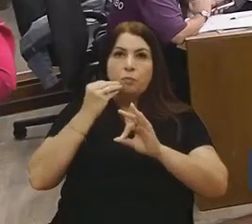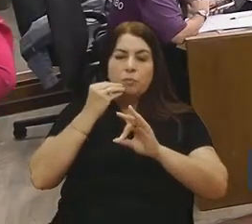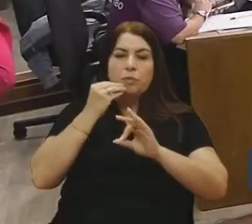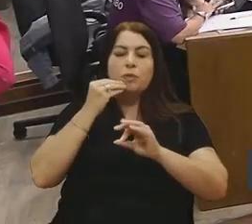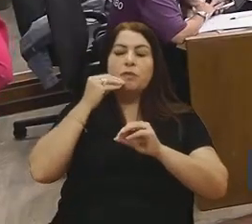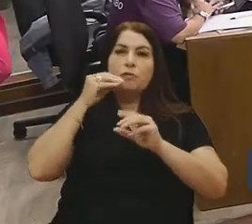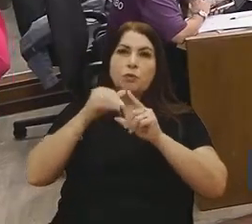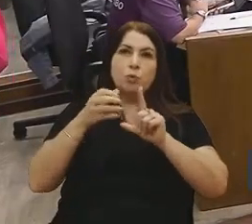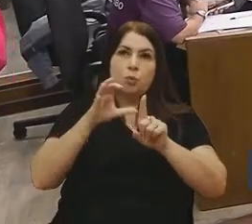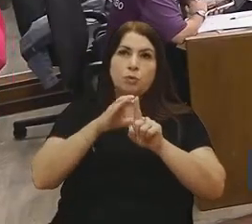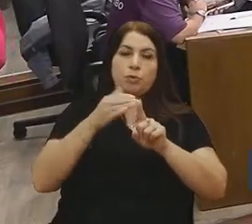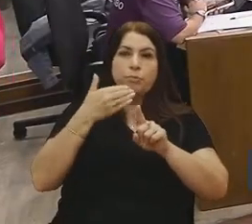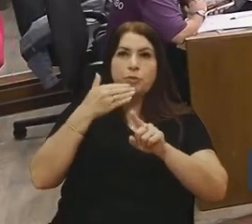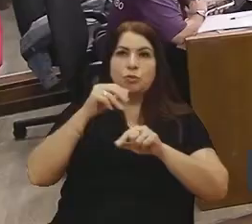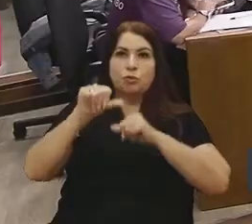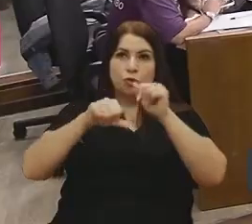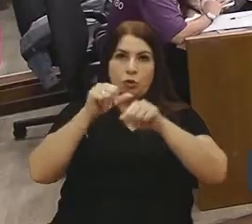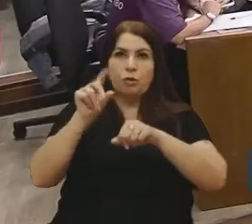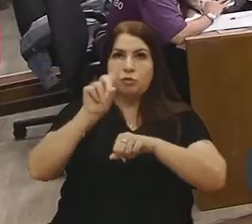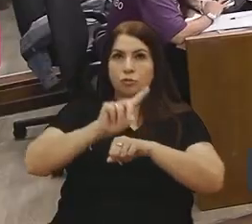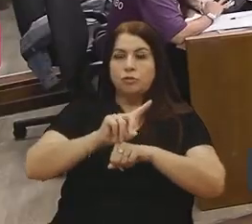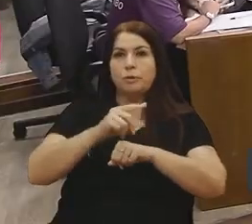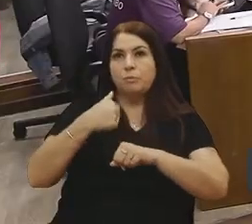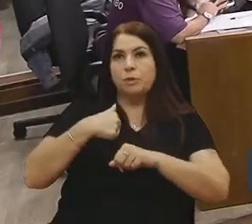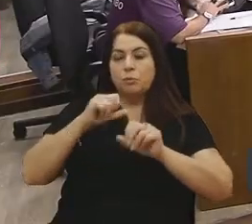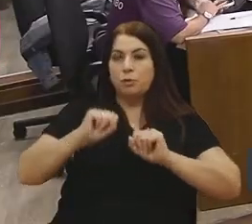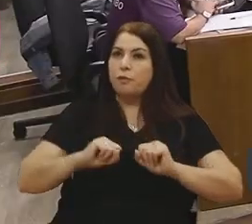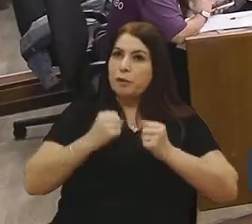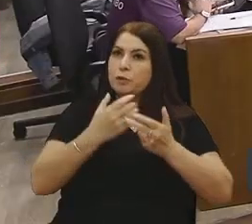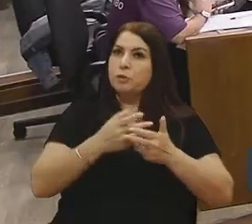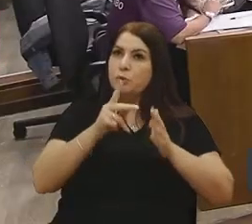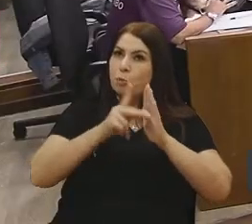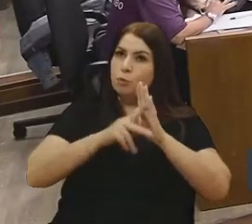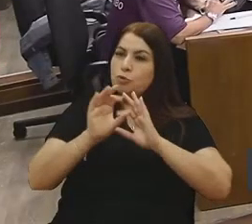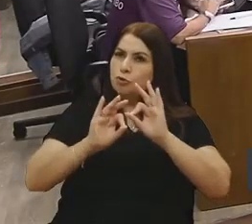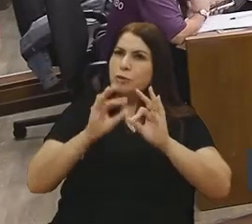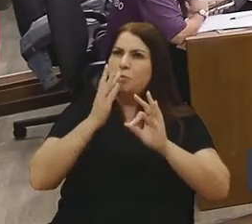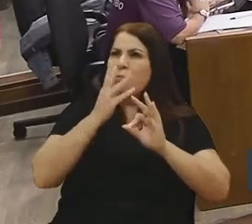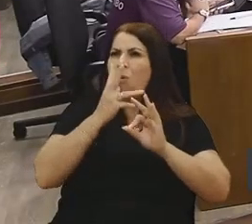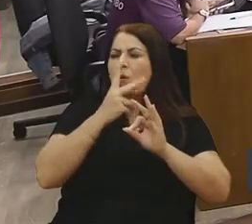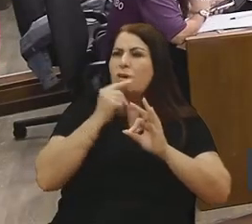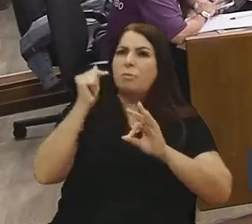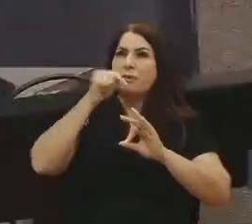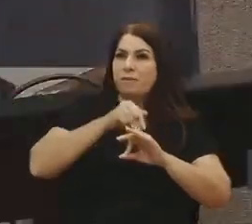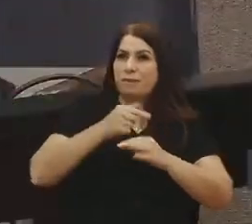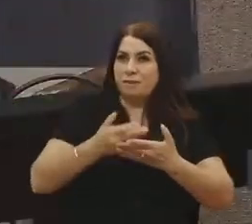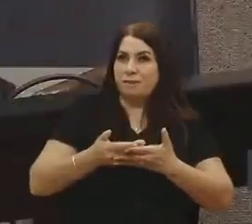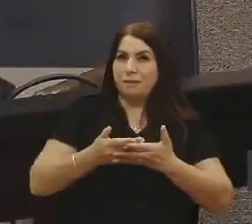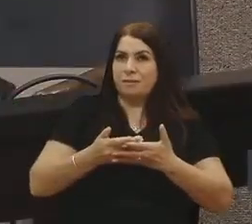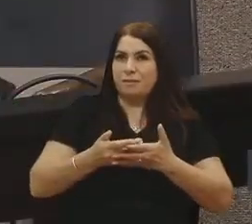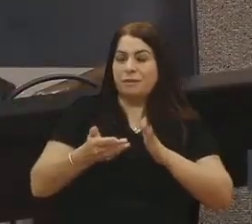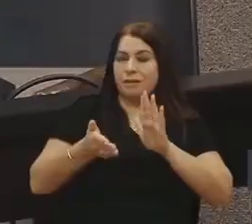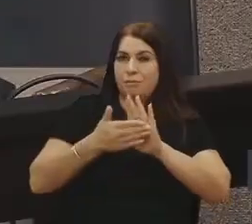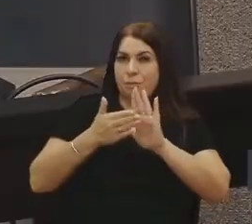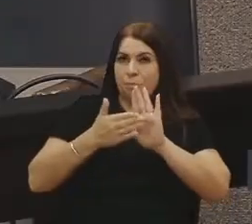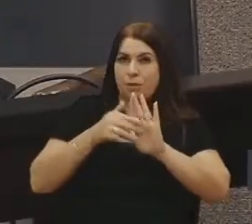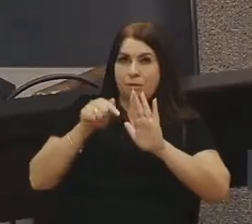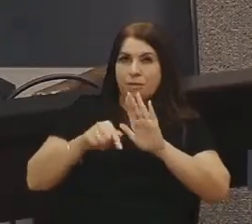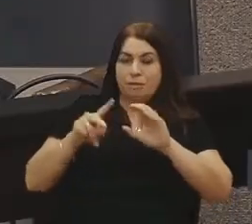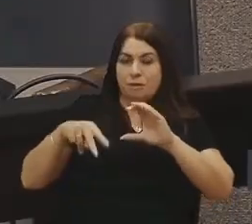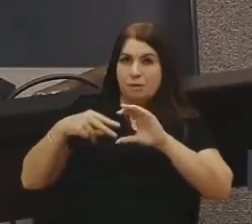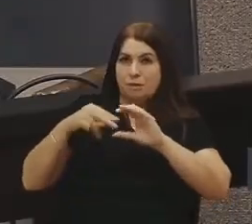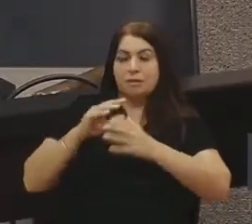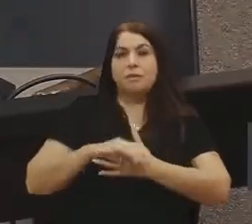votou contra o pedido de vistas. Eu sou uma defensora de que o projeto já demora tanto para vir à pauta aqui na Câmara